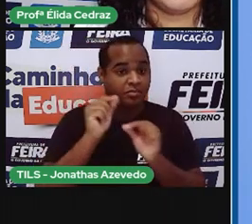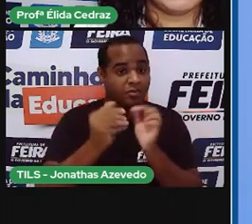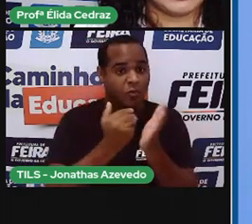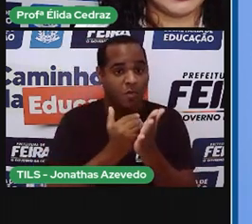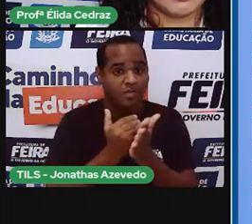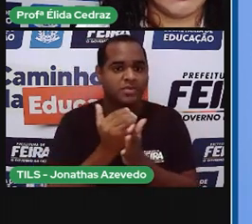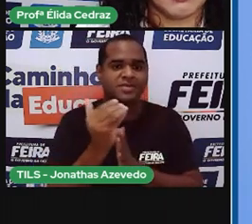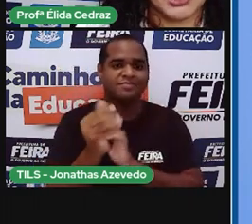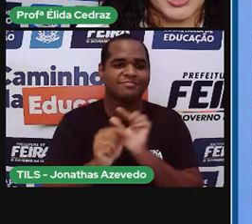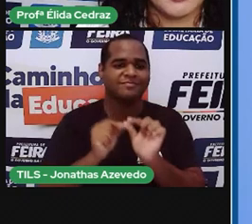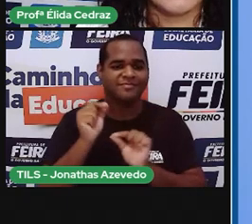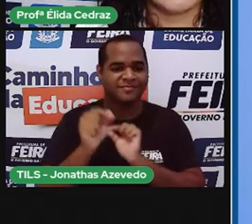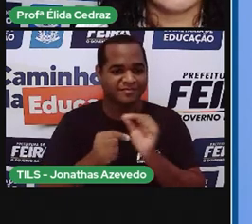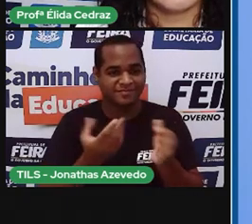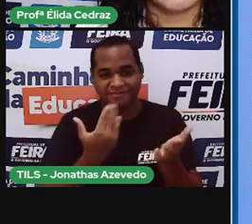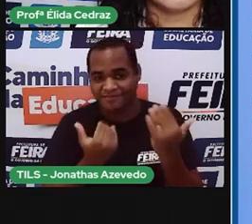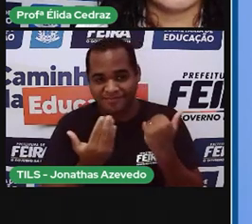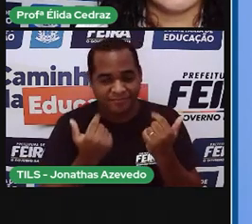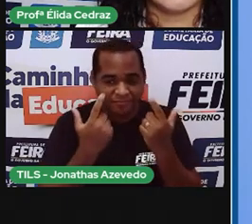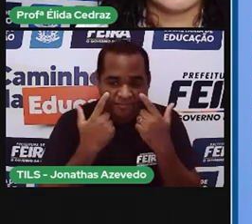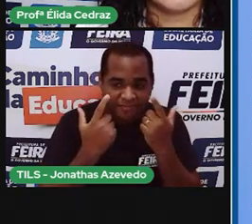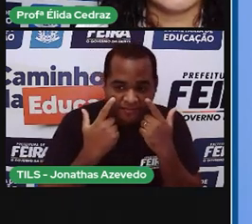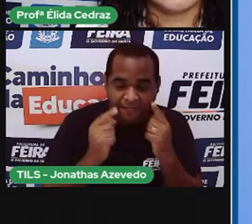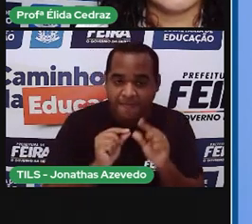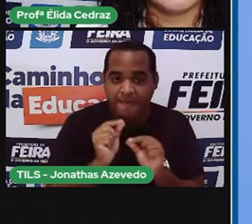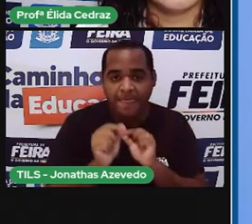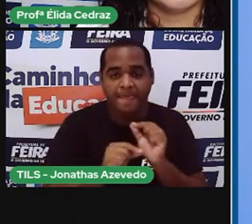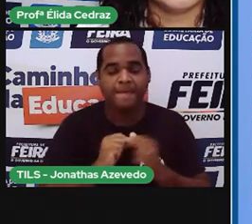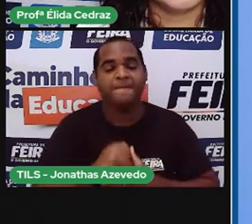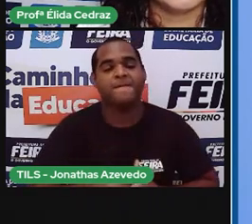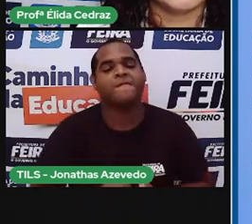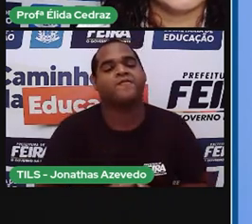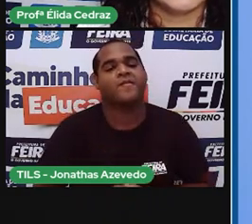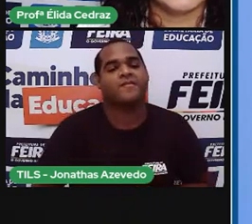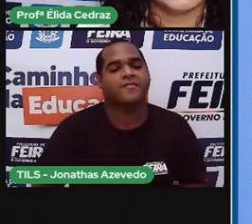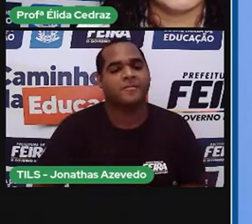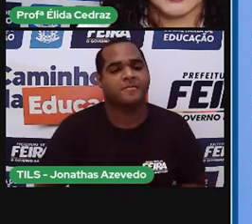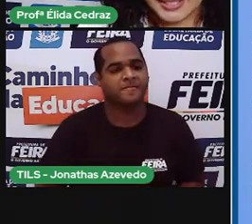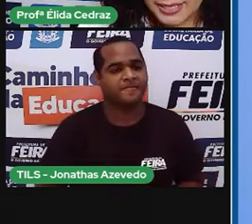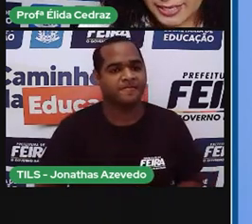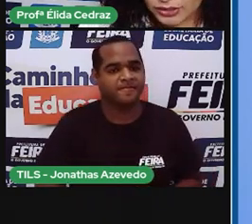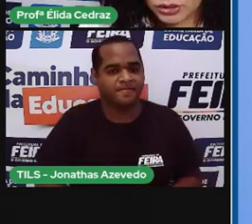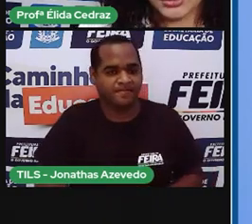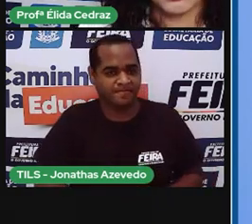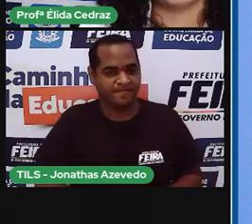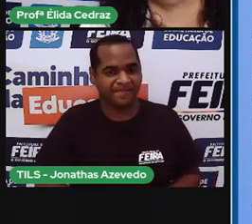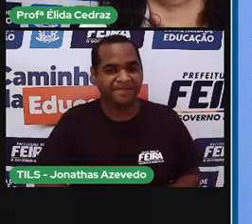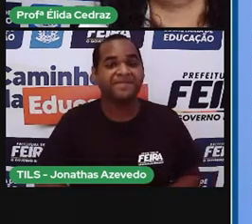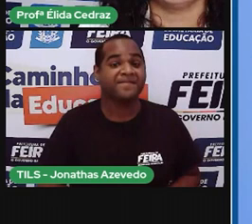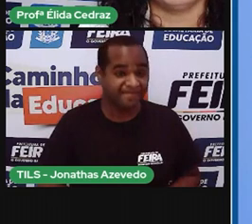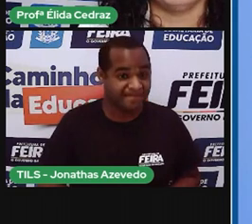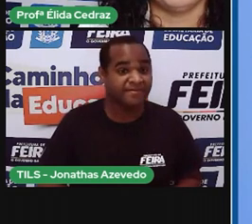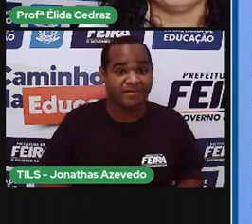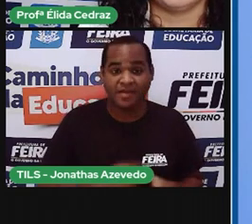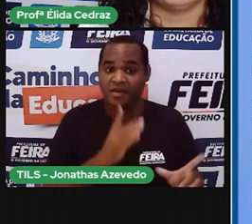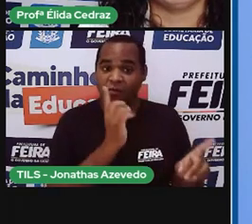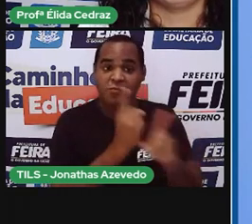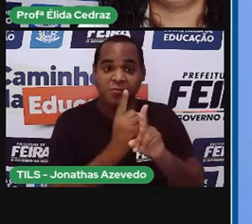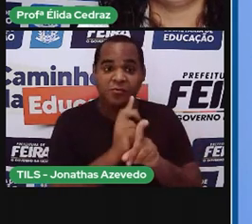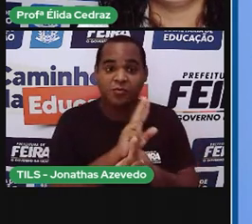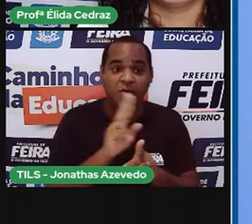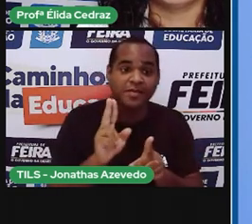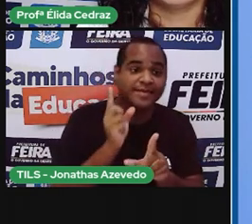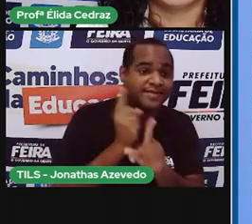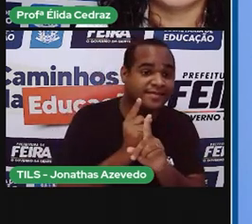começar um tam vamos lá tantantan tantantan isso encontrou o